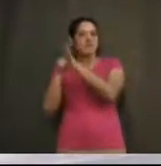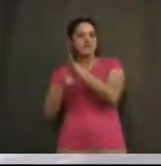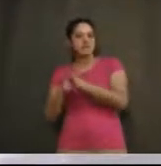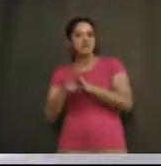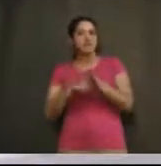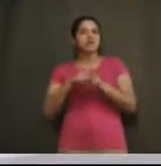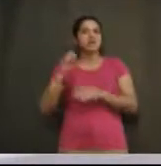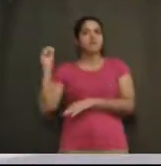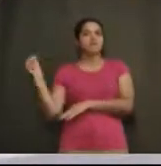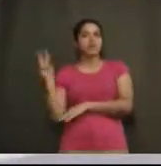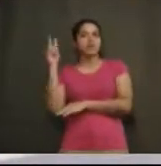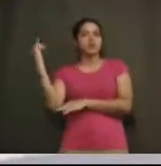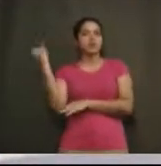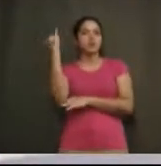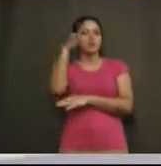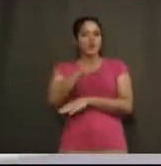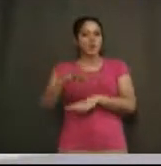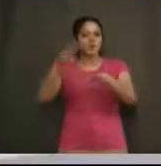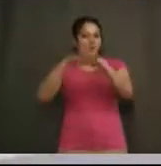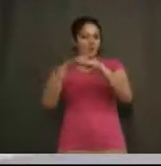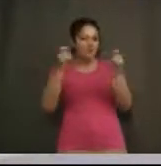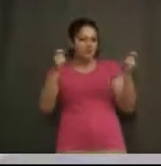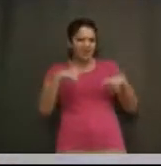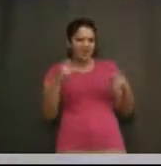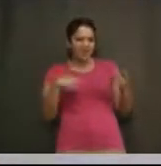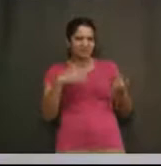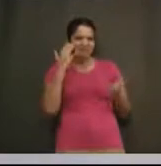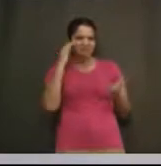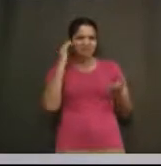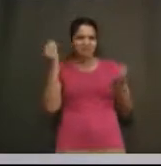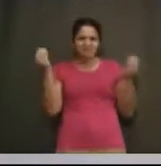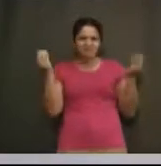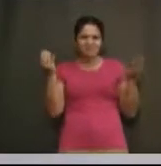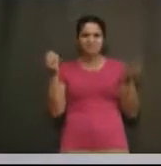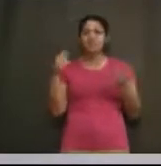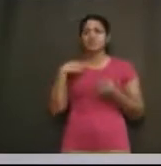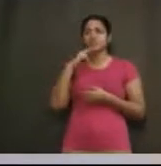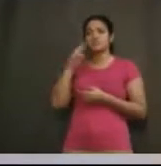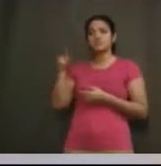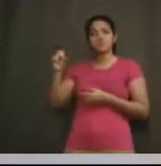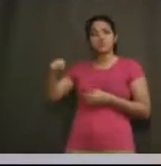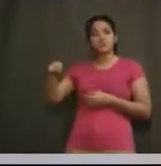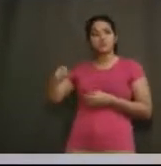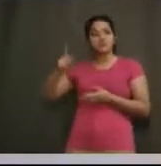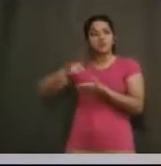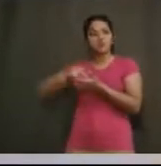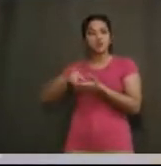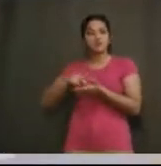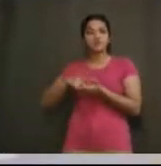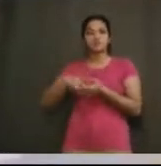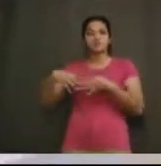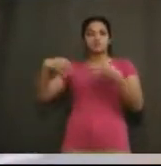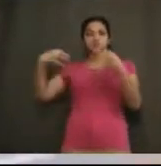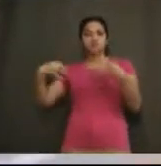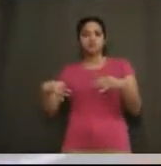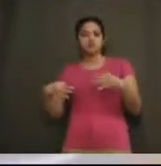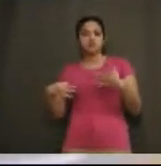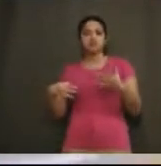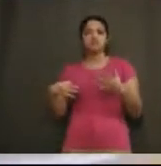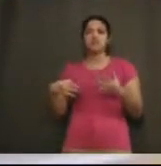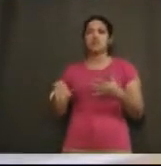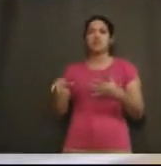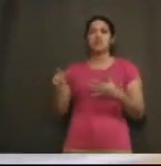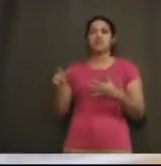em matemática? É isso? Eu entendi direito? E eu respondi: é isso mesmo que você entendeu direito. É isso mesmo que você entendeu,